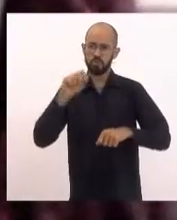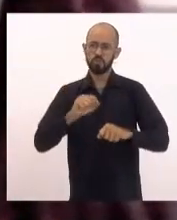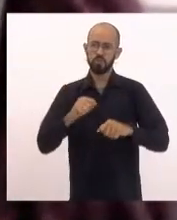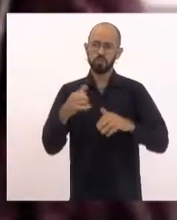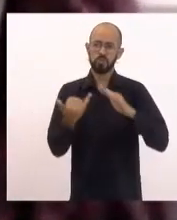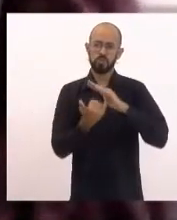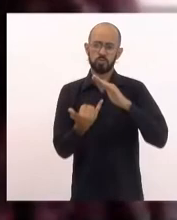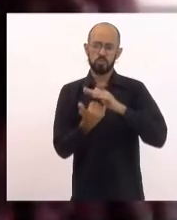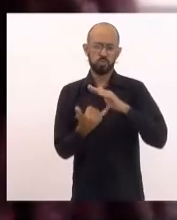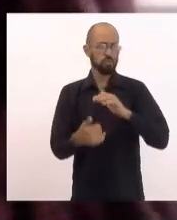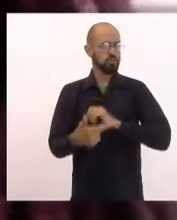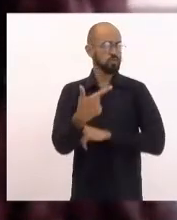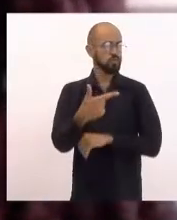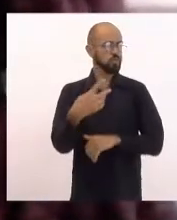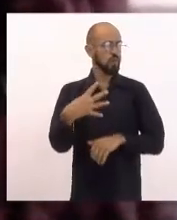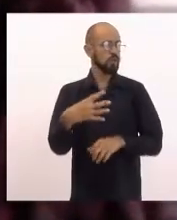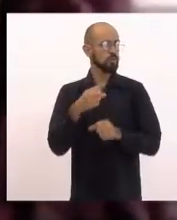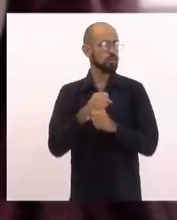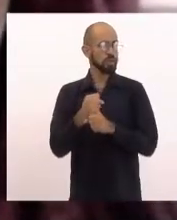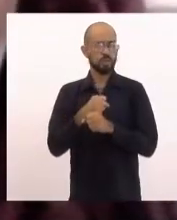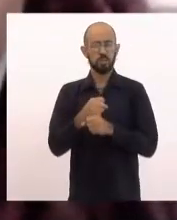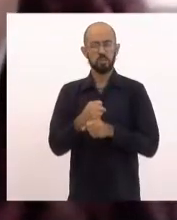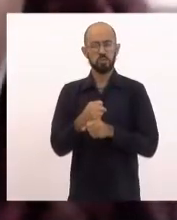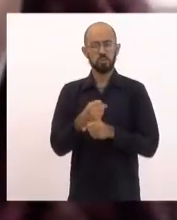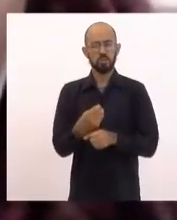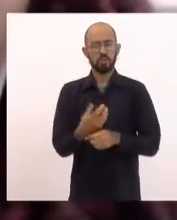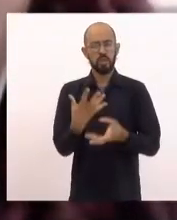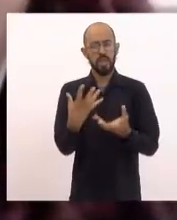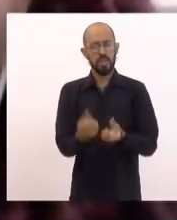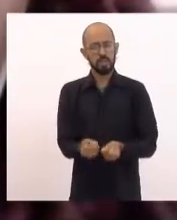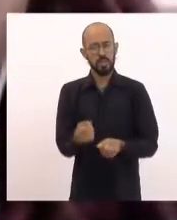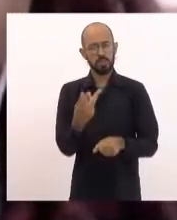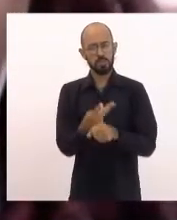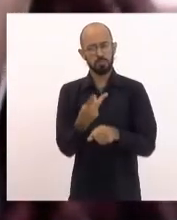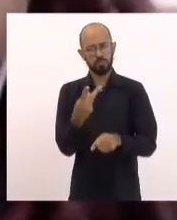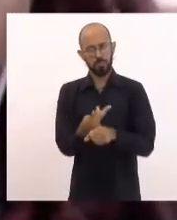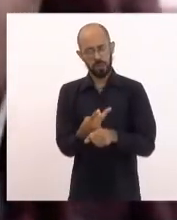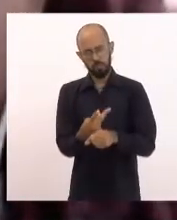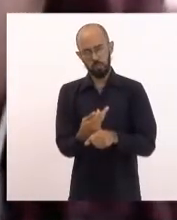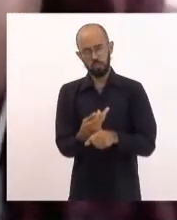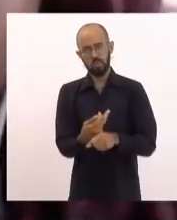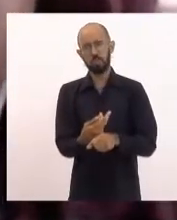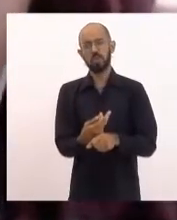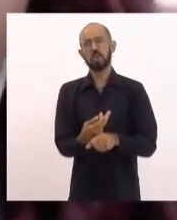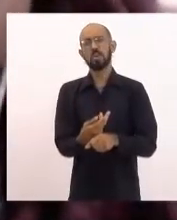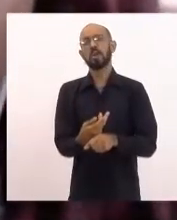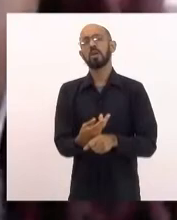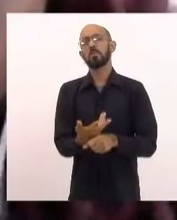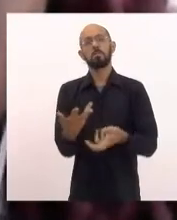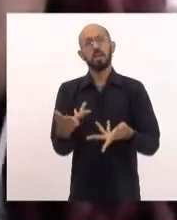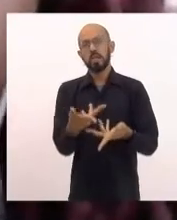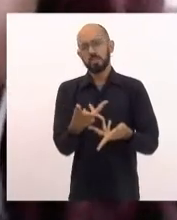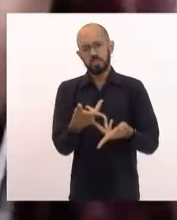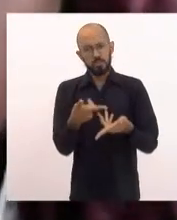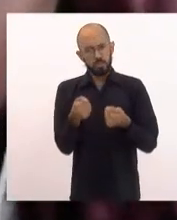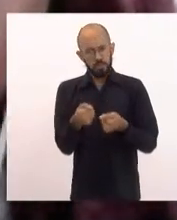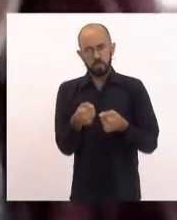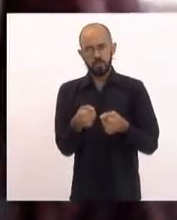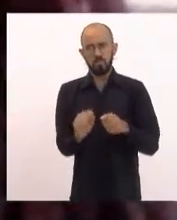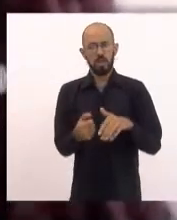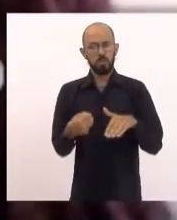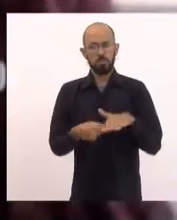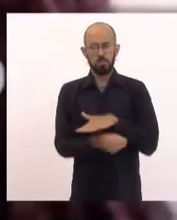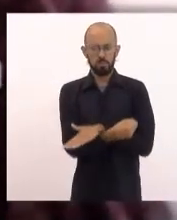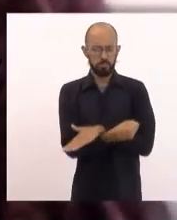completa 24 anos e recebe esse prêmio tão merecido, essa honraria a partir da mandata jovem